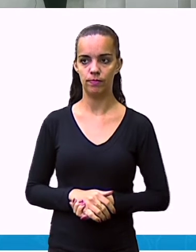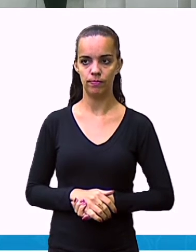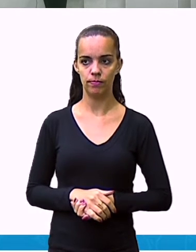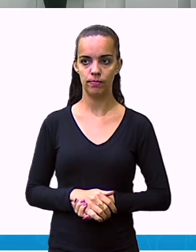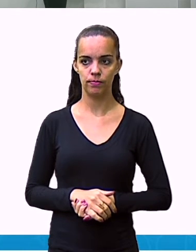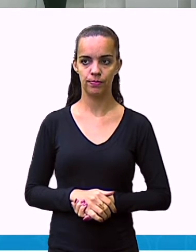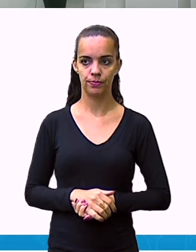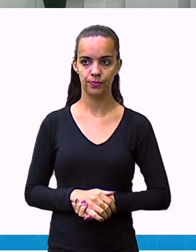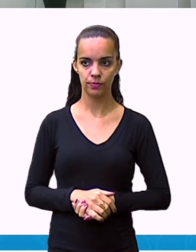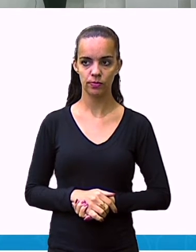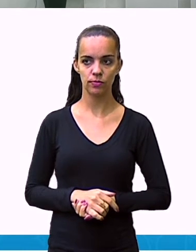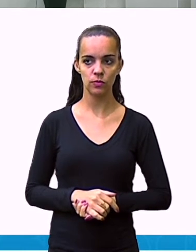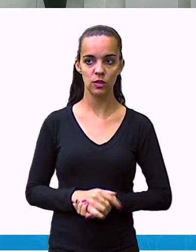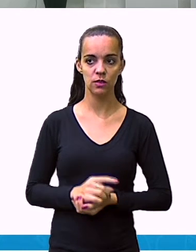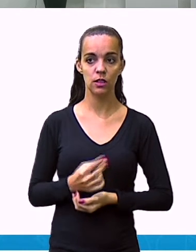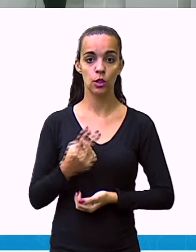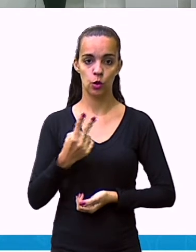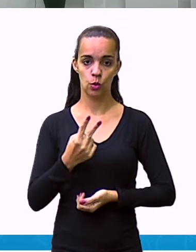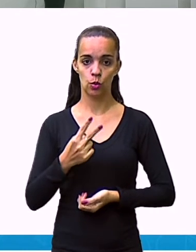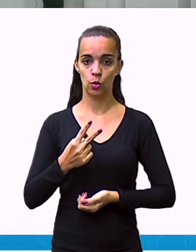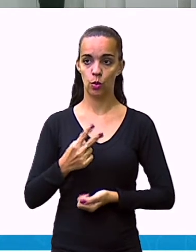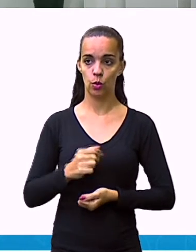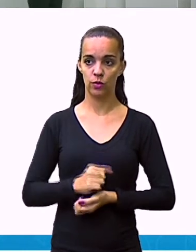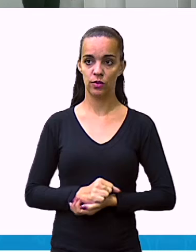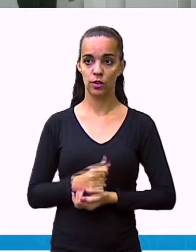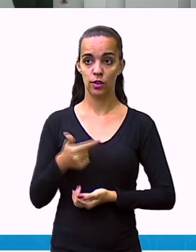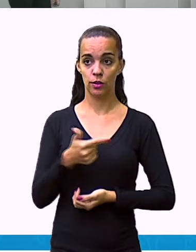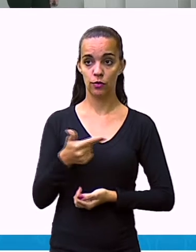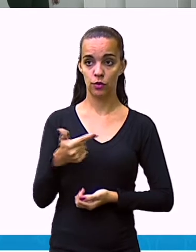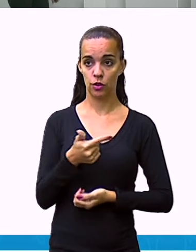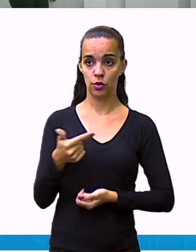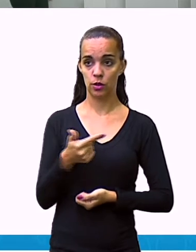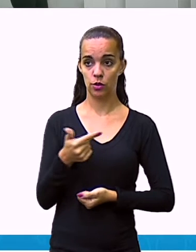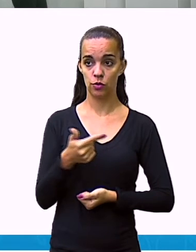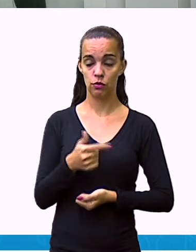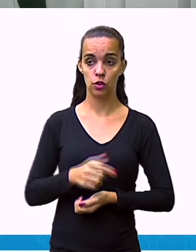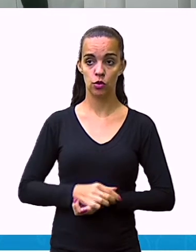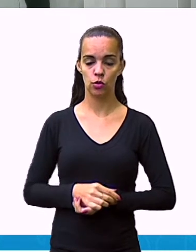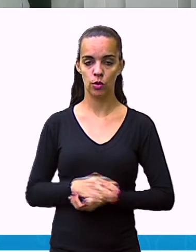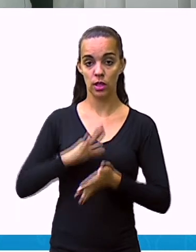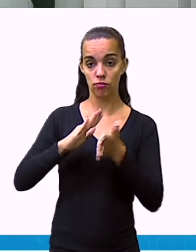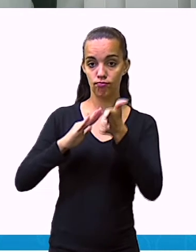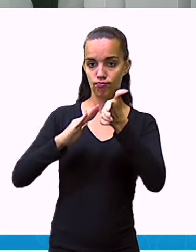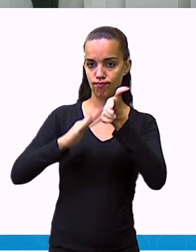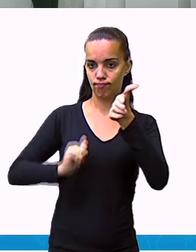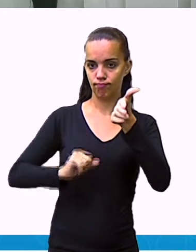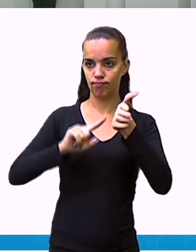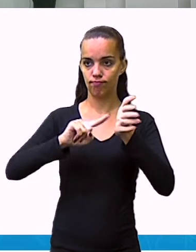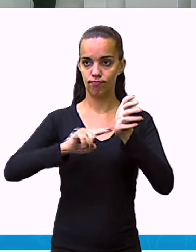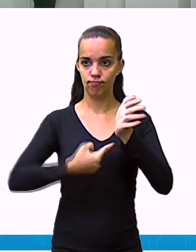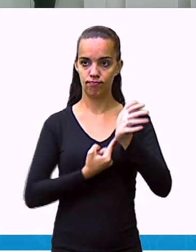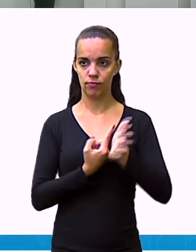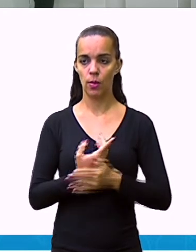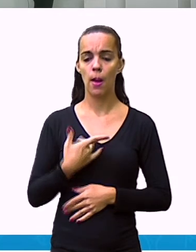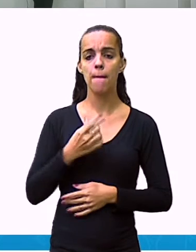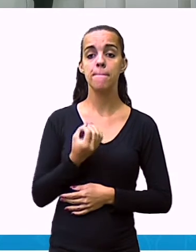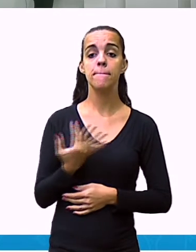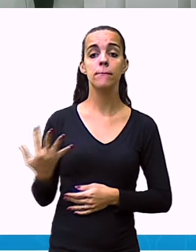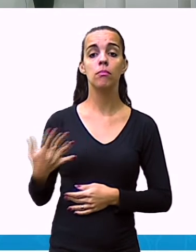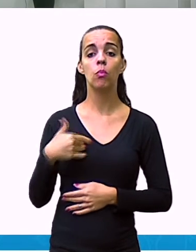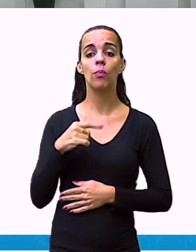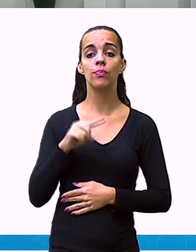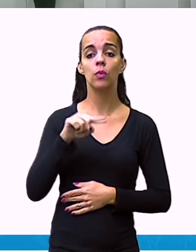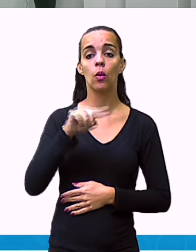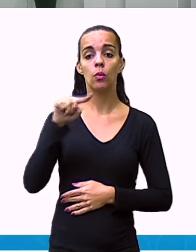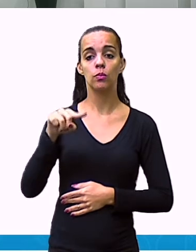repetir esse número é só que eu vou repetir sem a, mas eu vou caminhar quantas casas